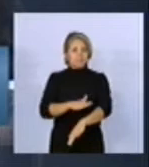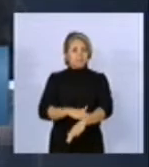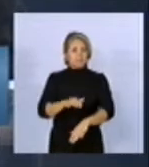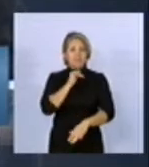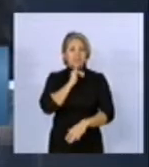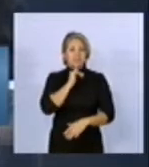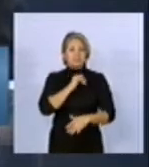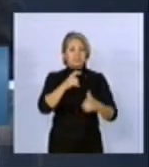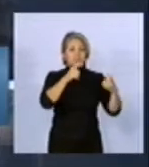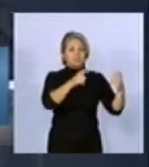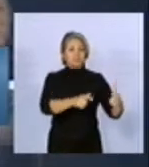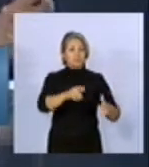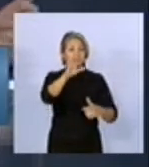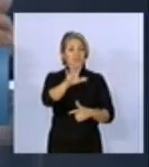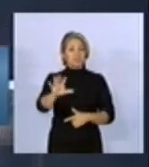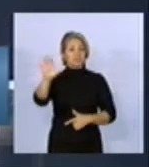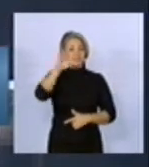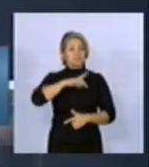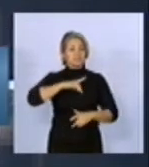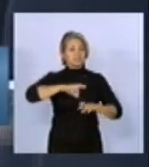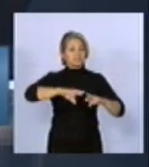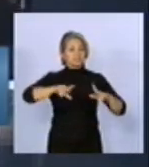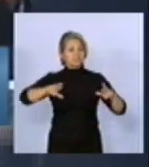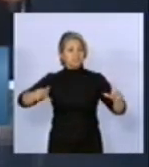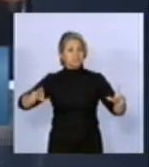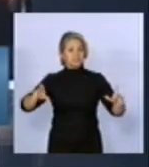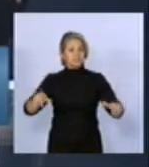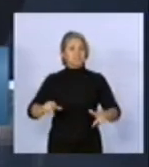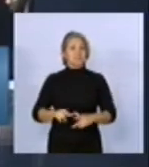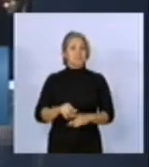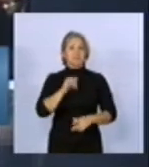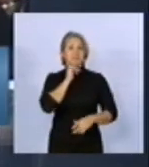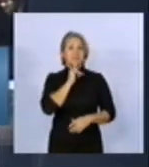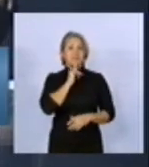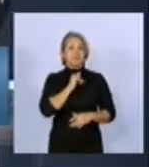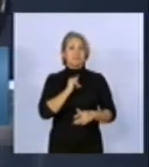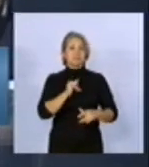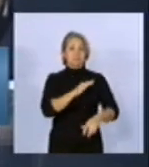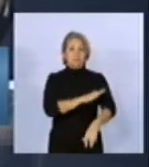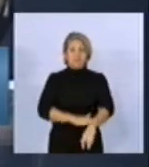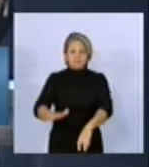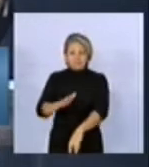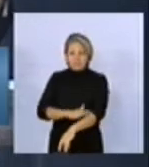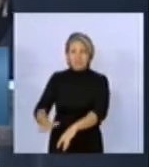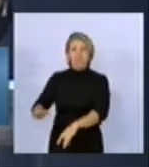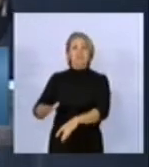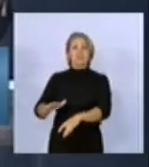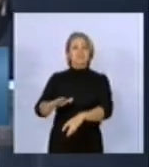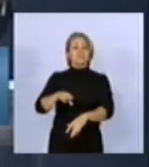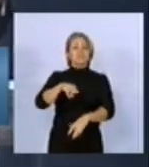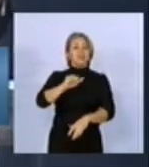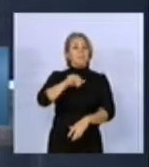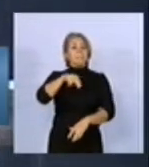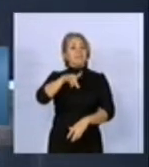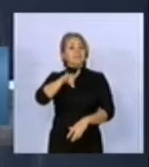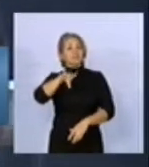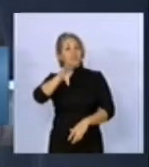onde a região do arenito nós temos lá quais alternativas pastagem mandioca e cana